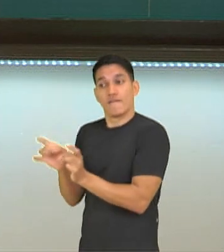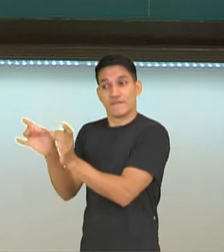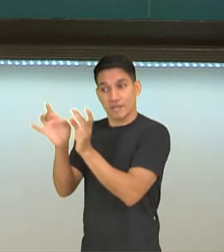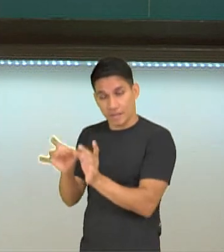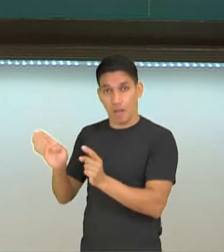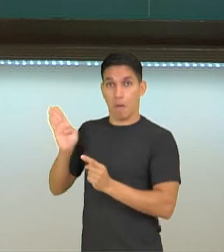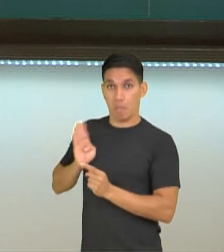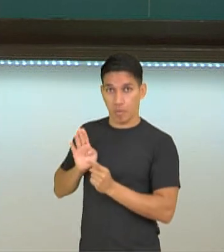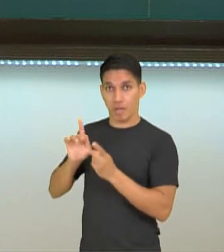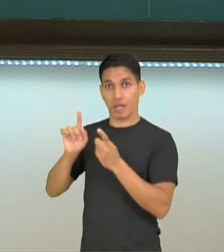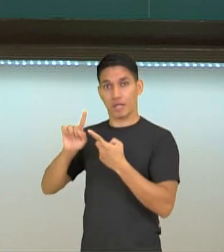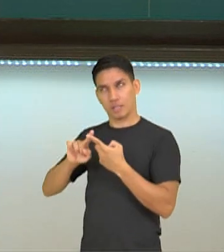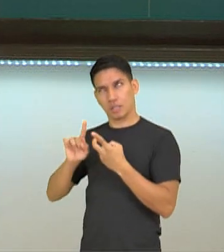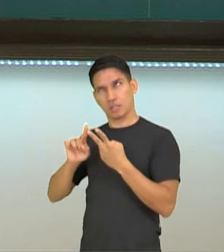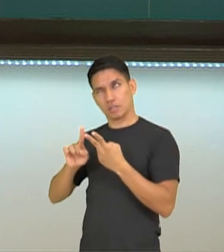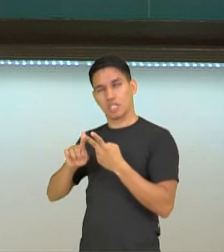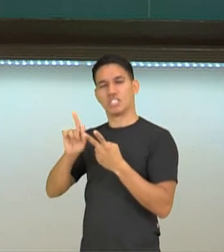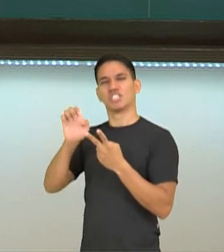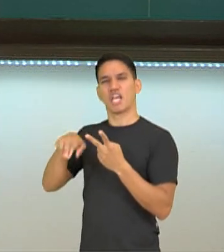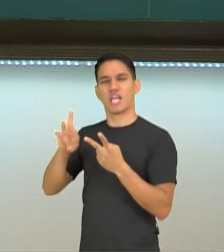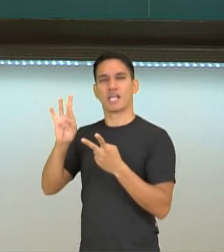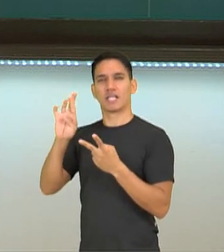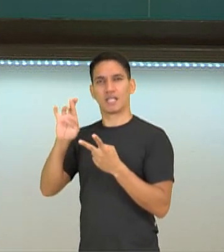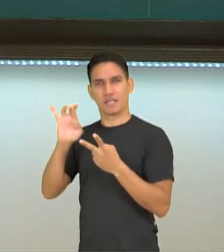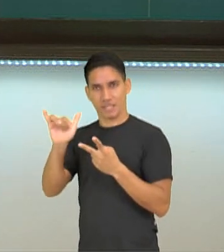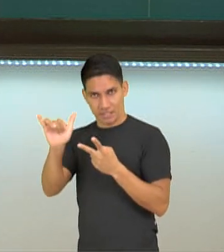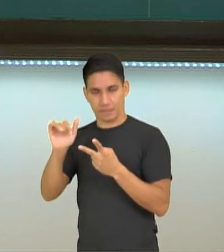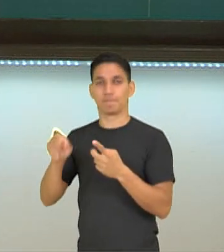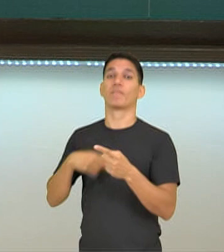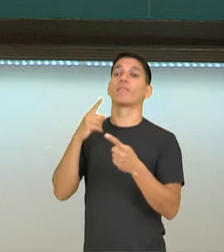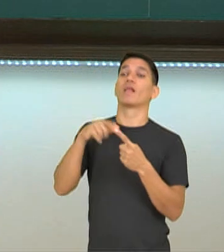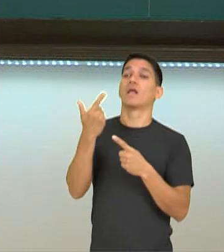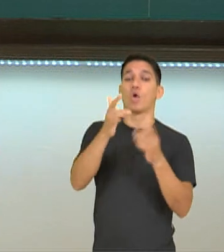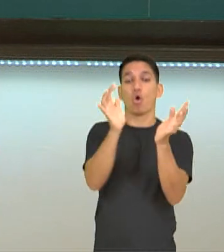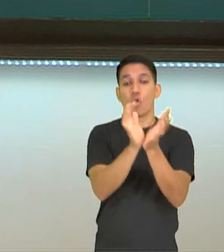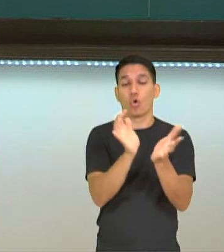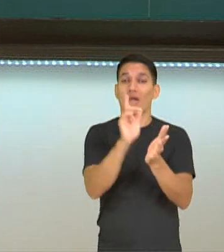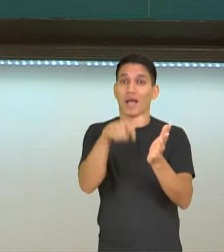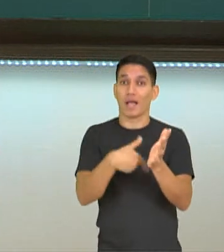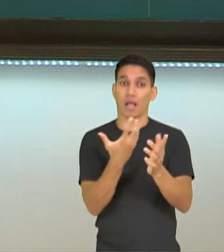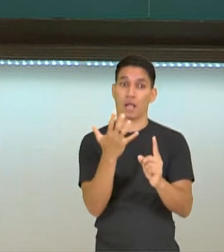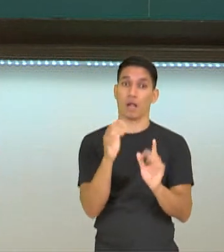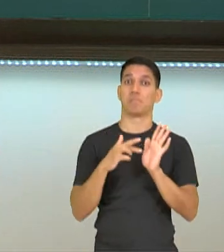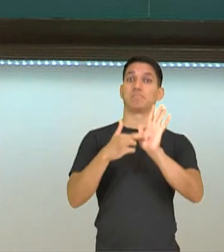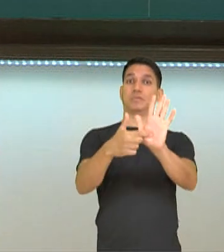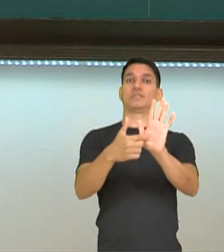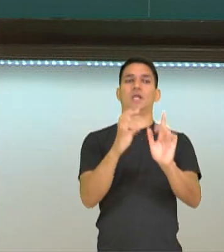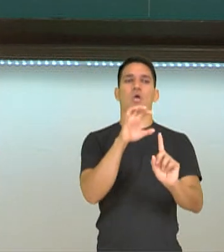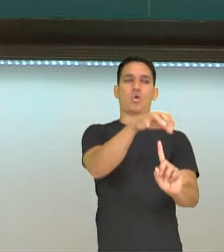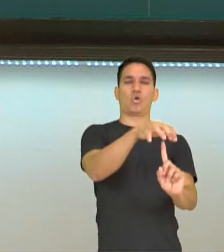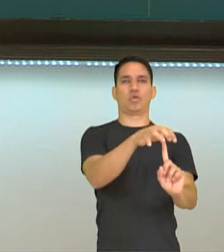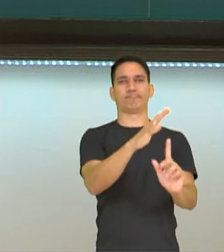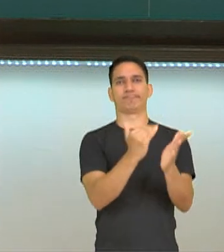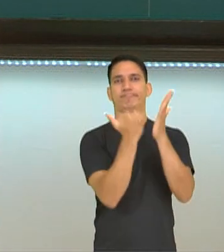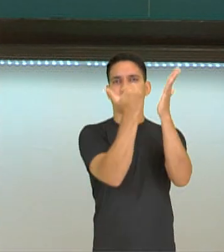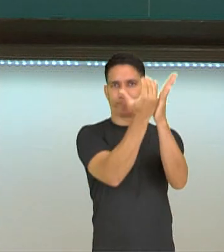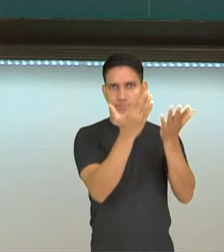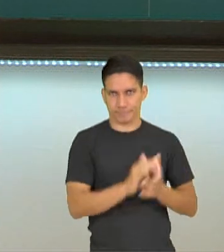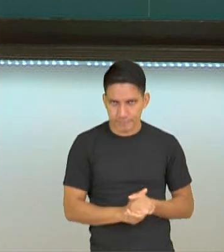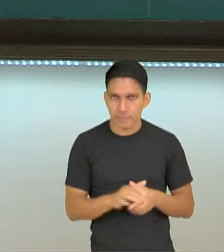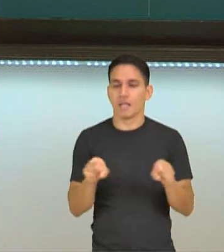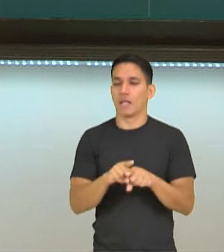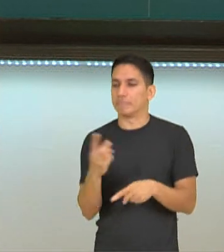a gentry, e a Câmara dos Lordes, que eram os representantes da nobreza. Também nós vamos ver que